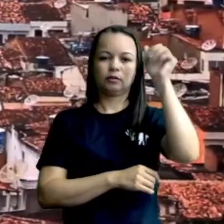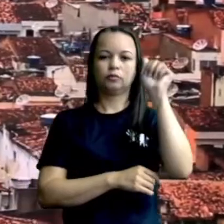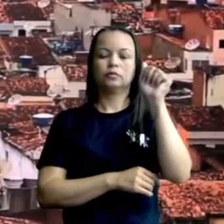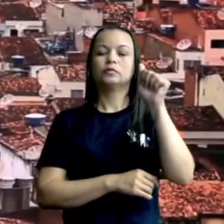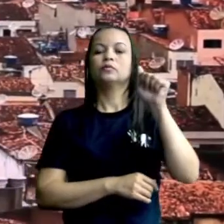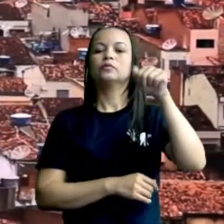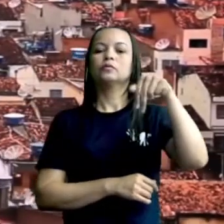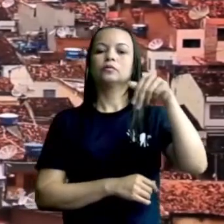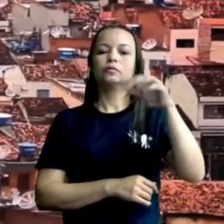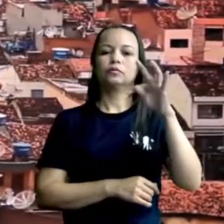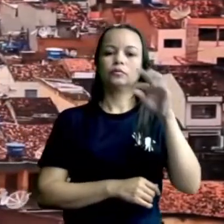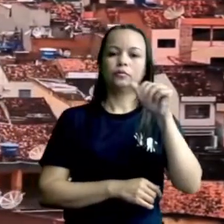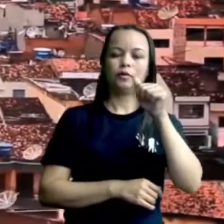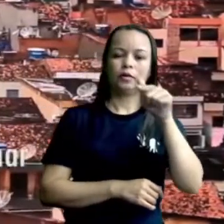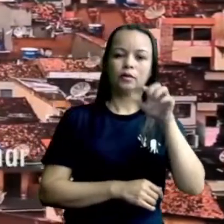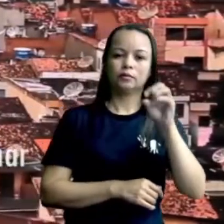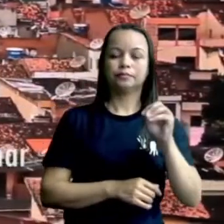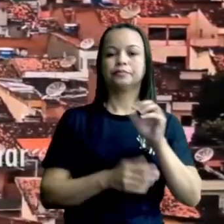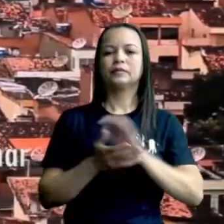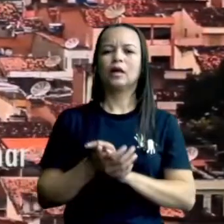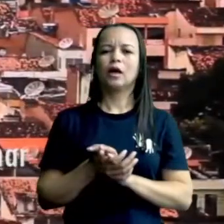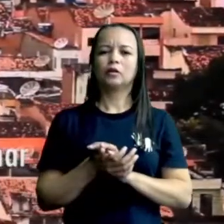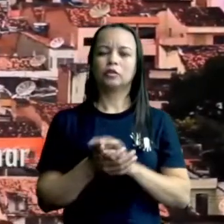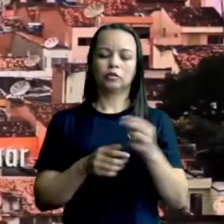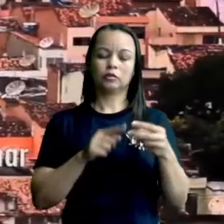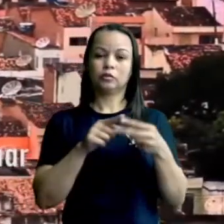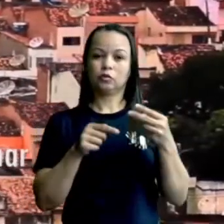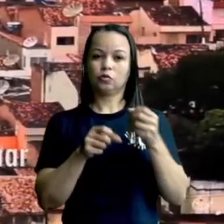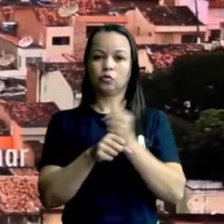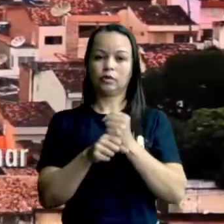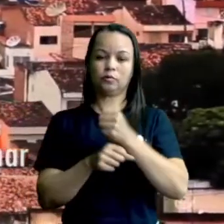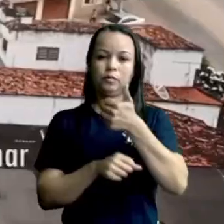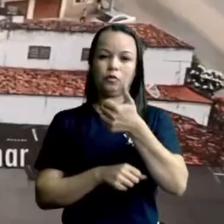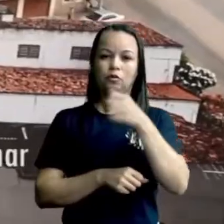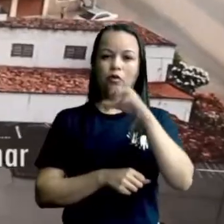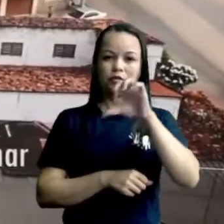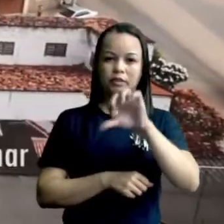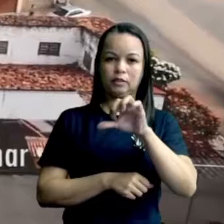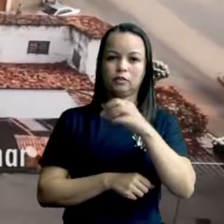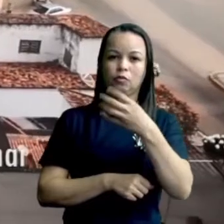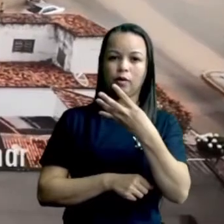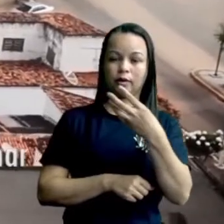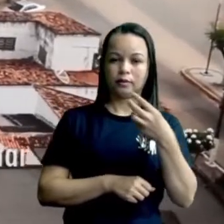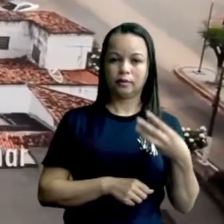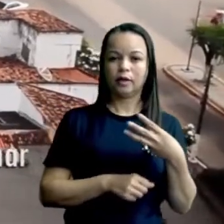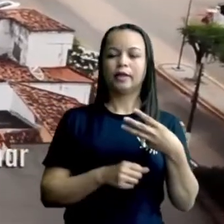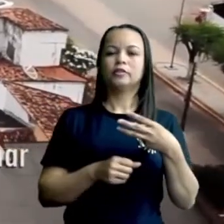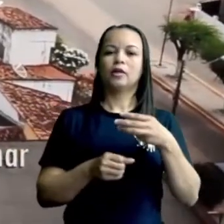Dessa crença, surgiram 2 fatos. Em 1943, a cidade